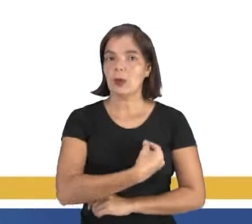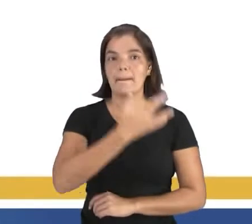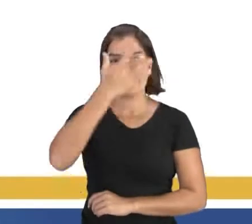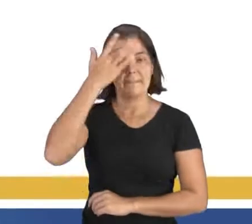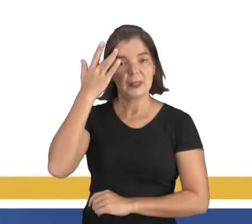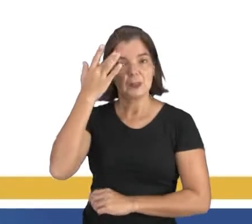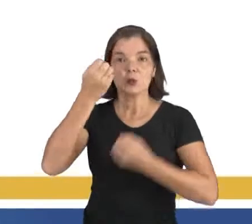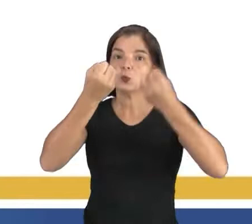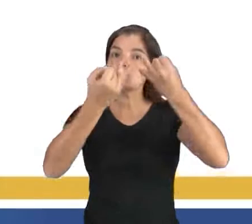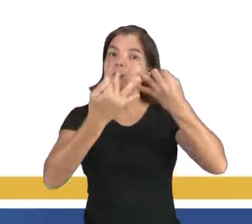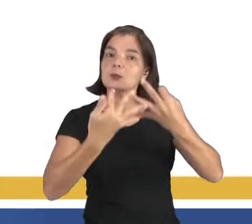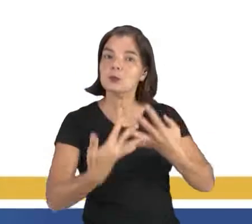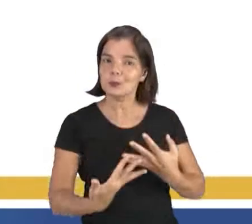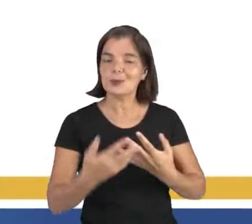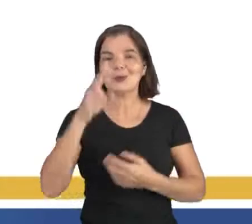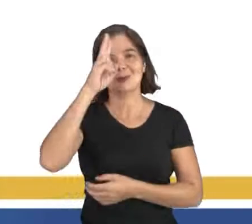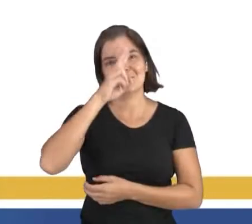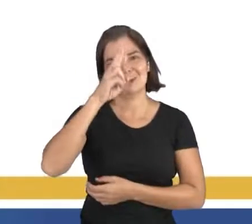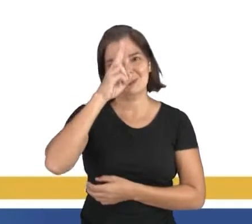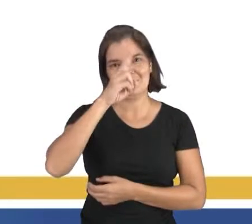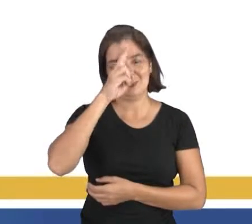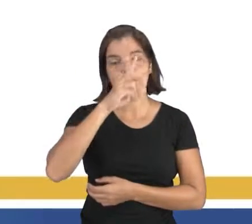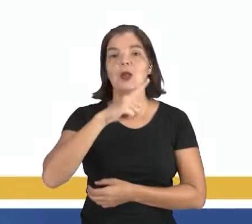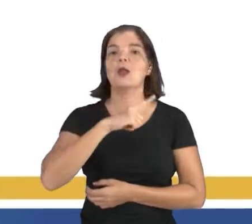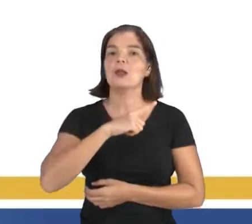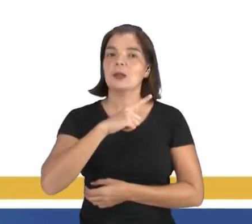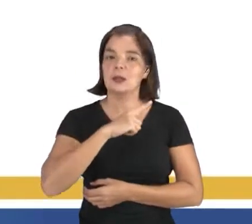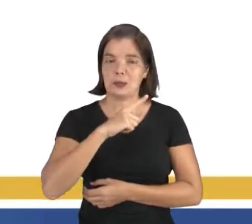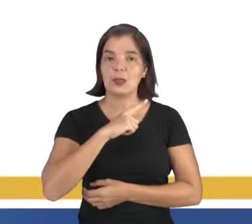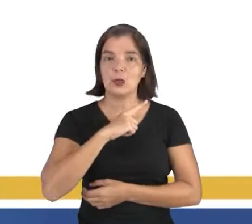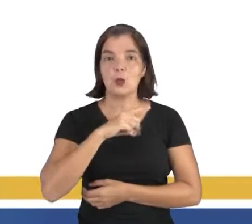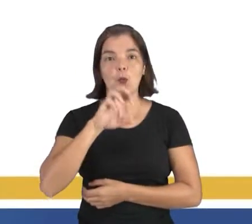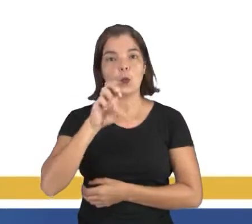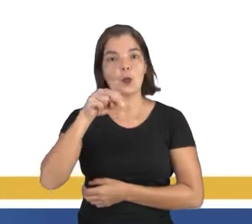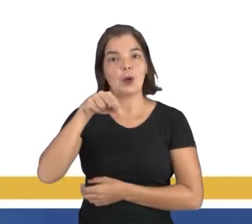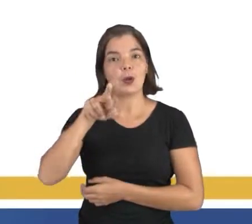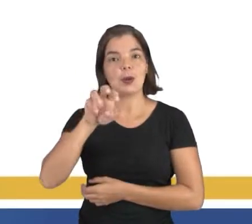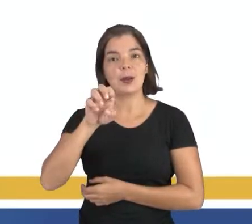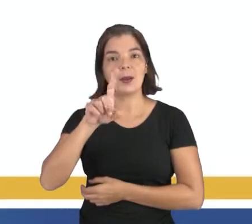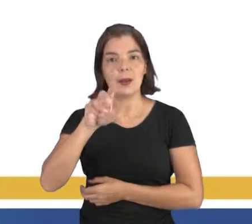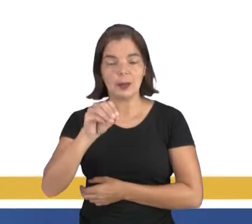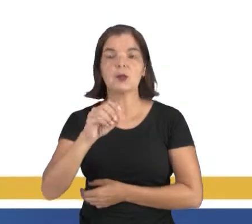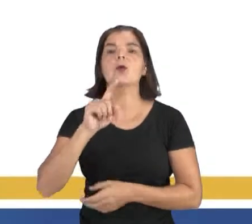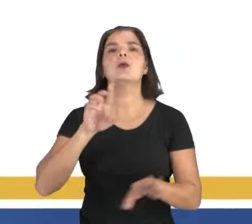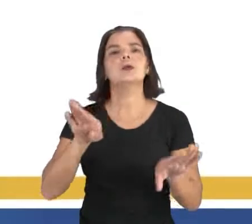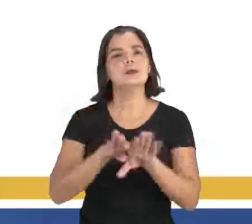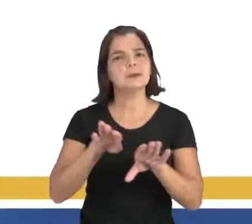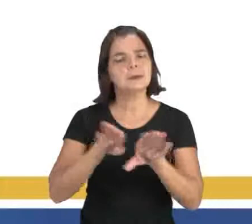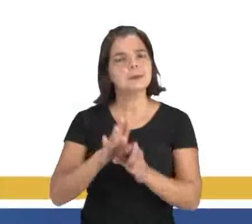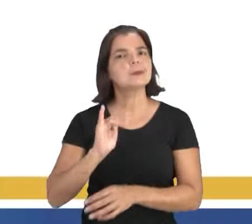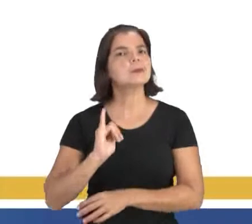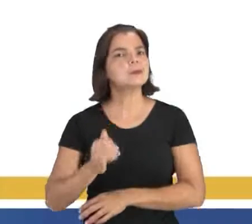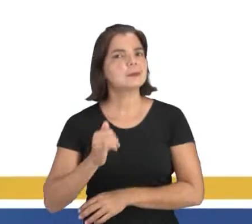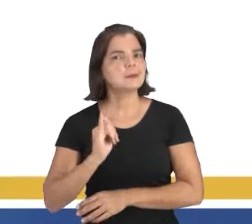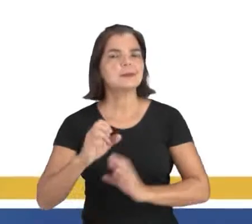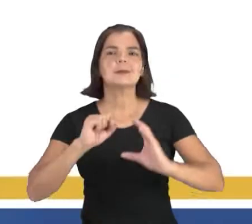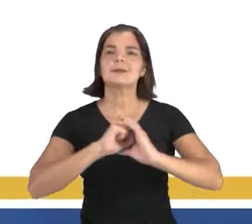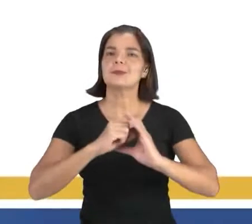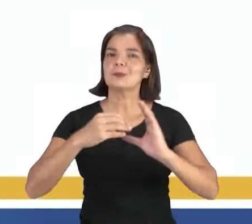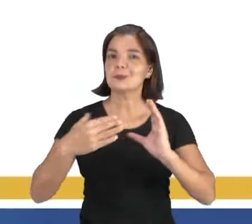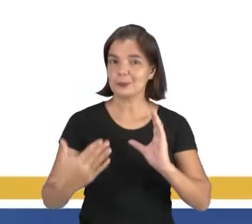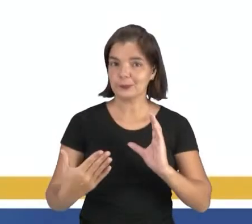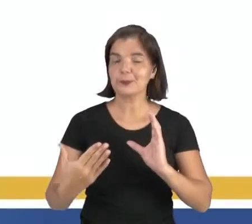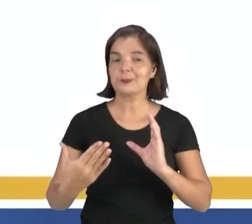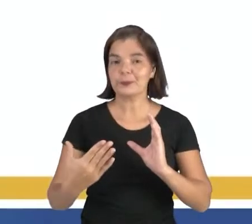narrador, que é aquele que conta a história. Ele possui também um enredo. A narrativa também tem como característica